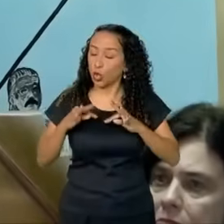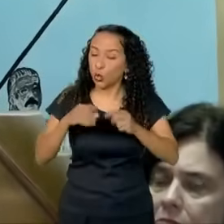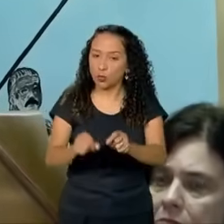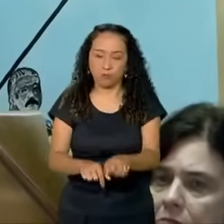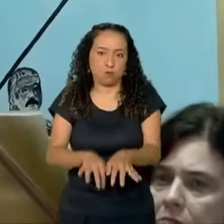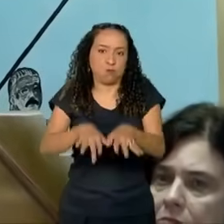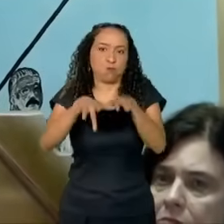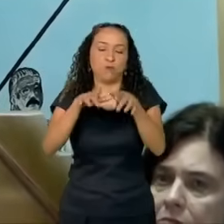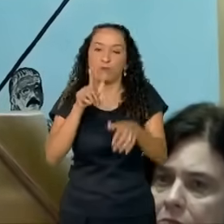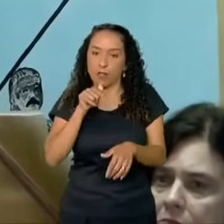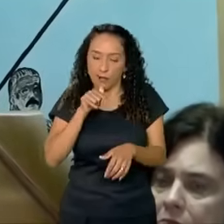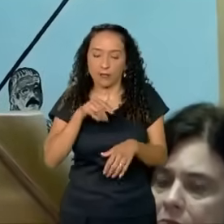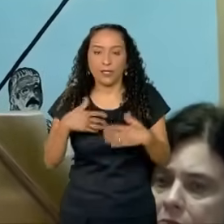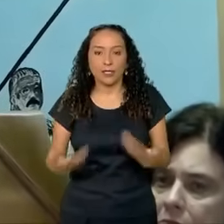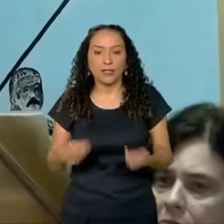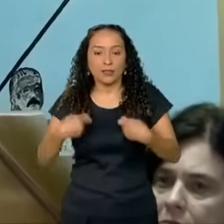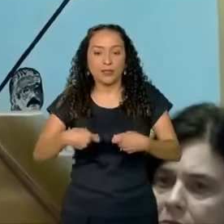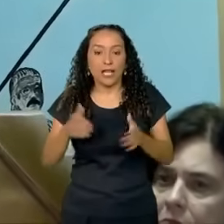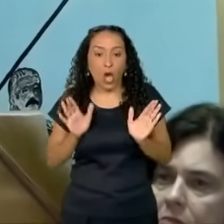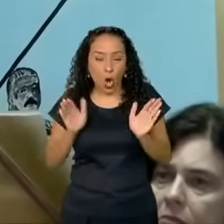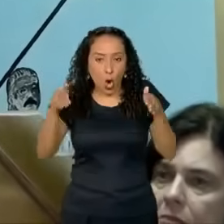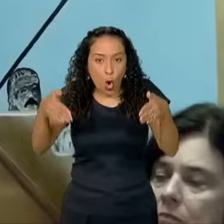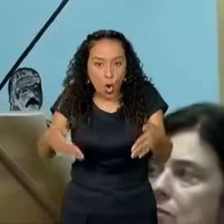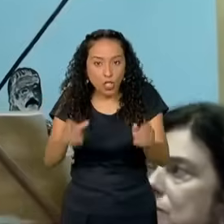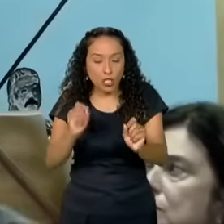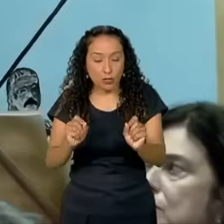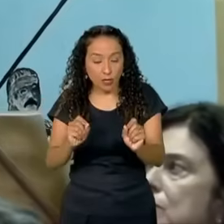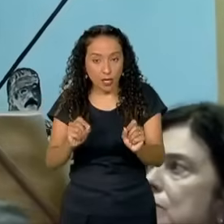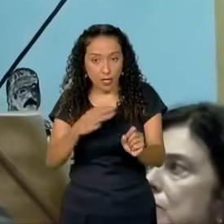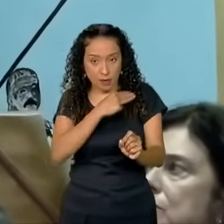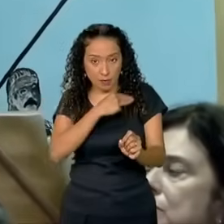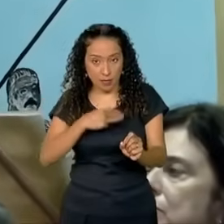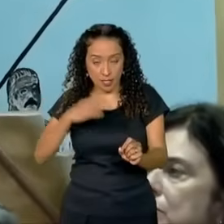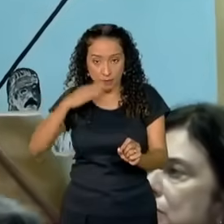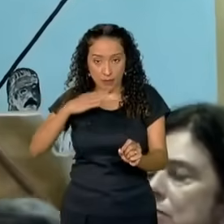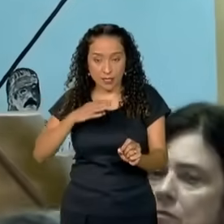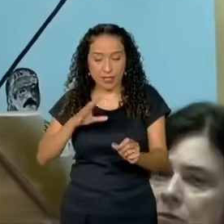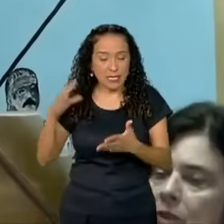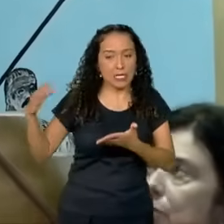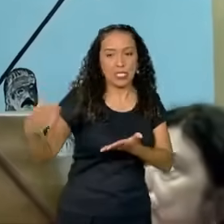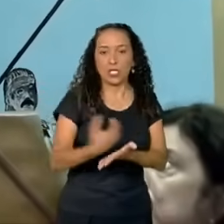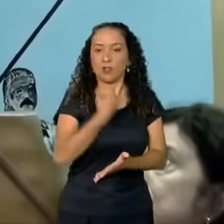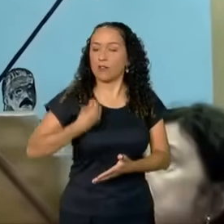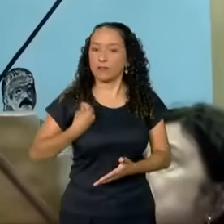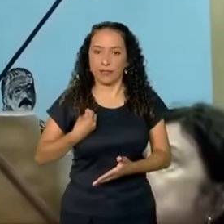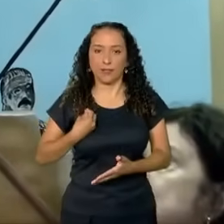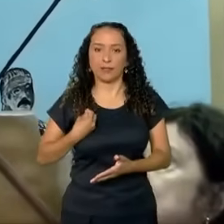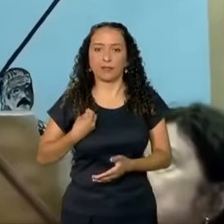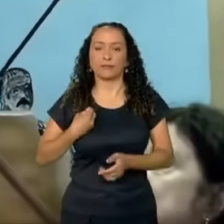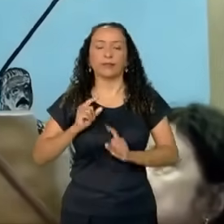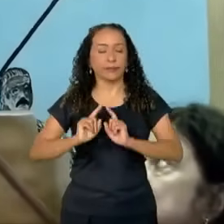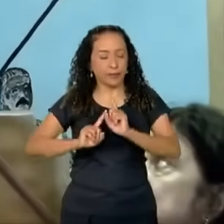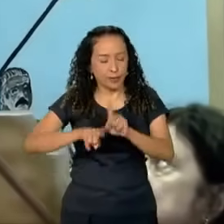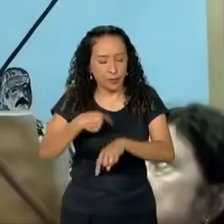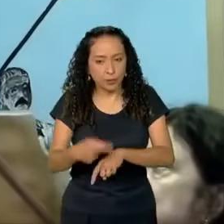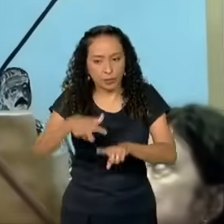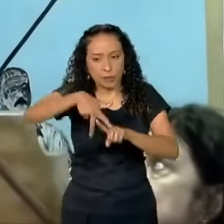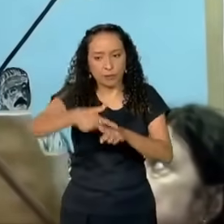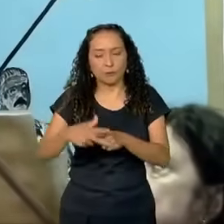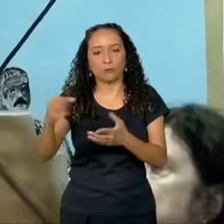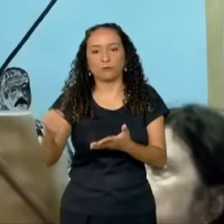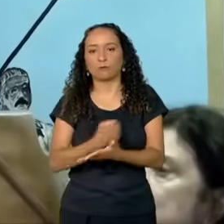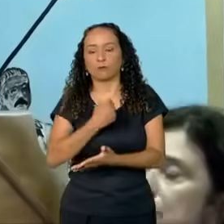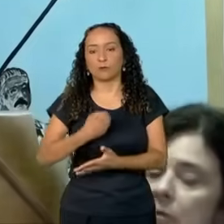água. Então, eu acho que nós tínhamos que concentrar, primeiro, ministro, salvar vida nesse momento. E depois é reconstruir